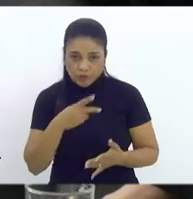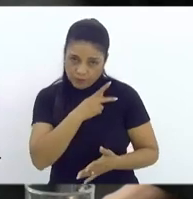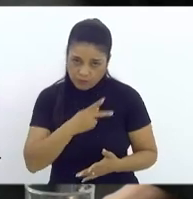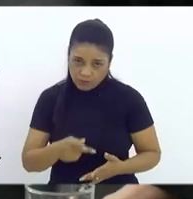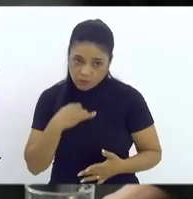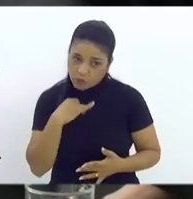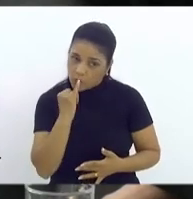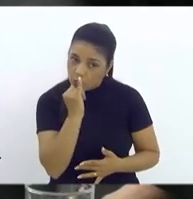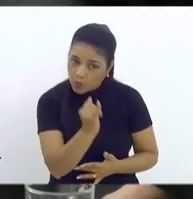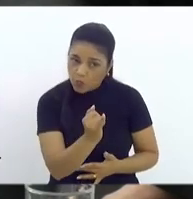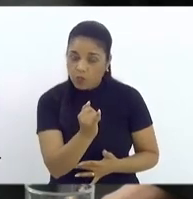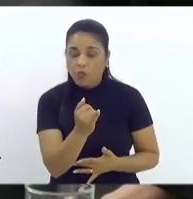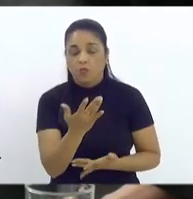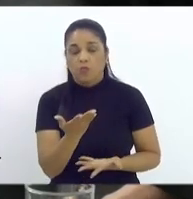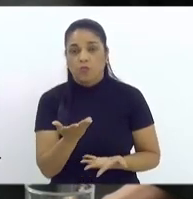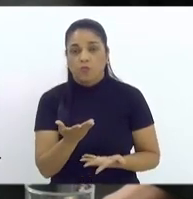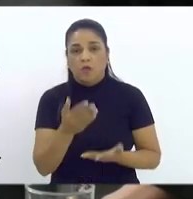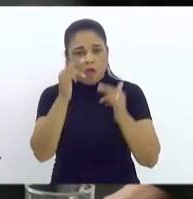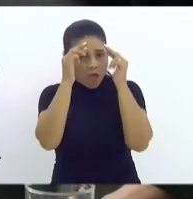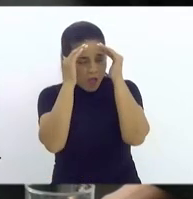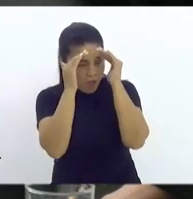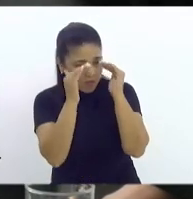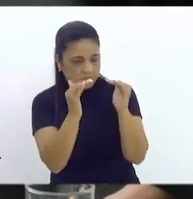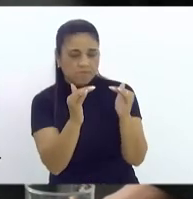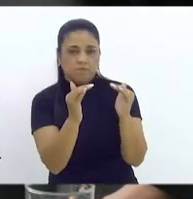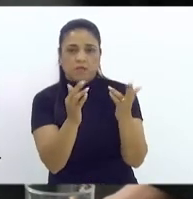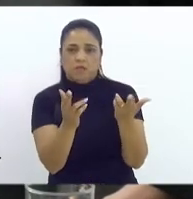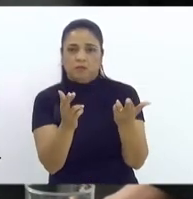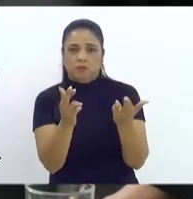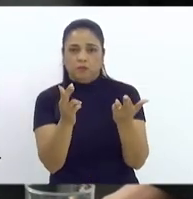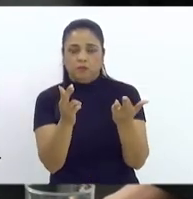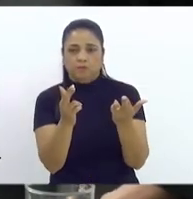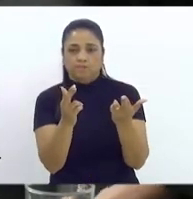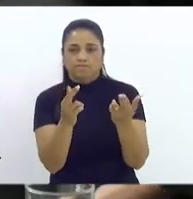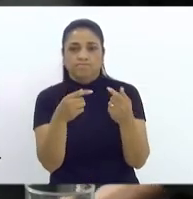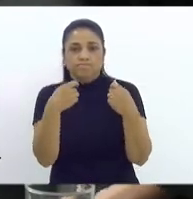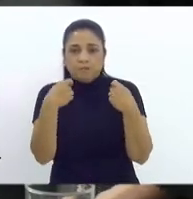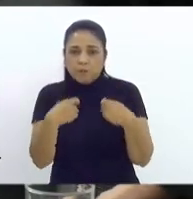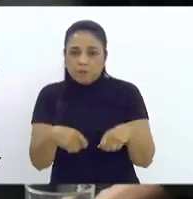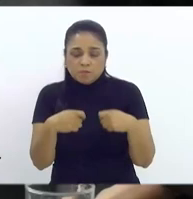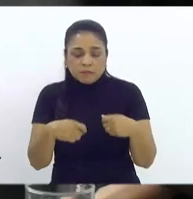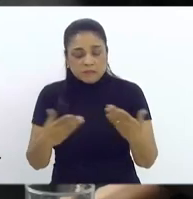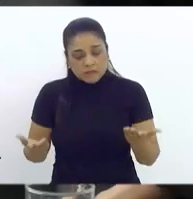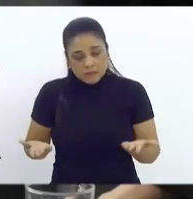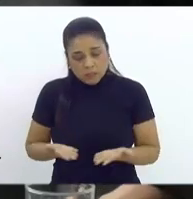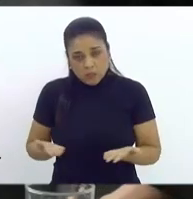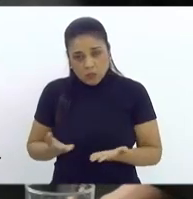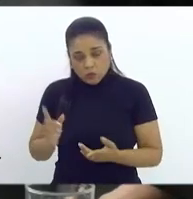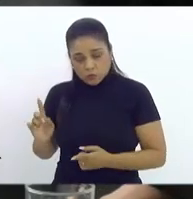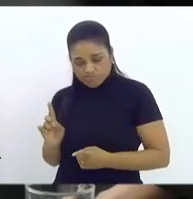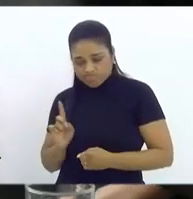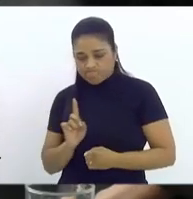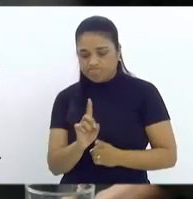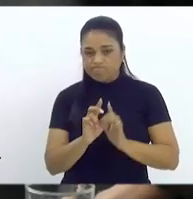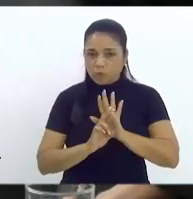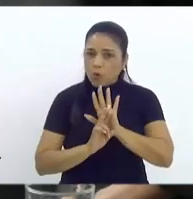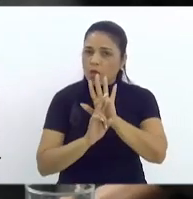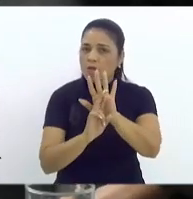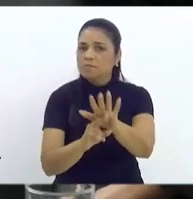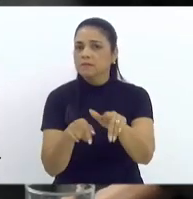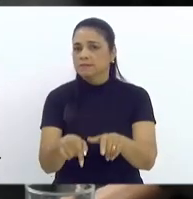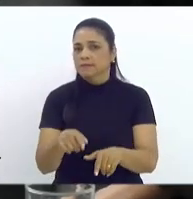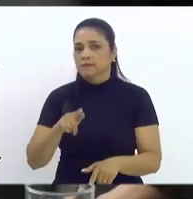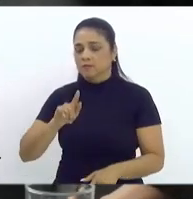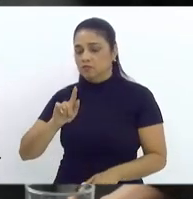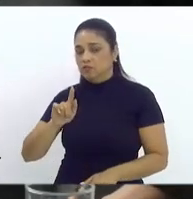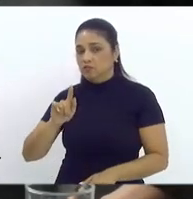de uma forma muito respeitosa, mas tinha que se fazer presente aqui um representante da Genersa.